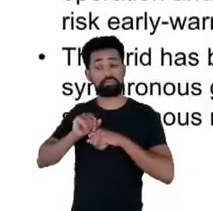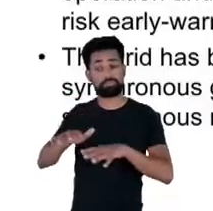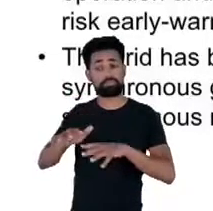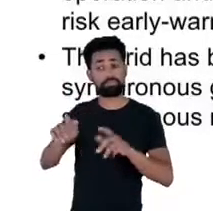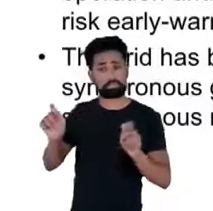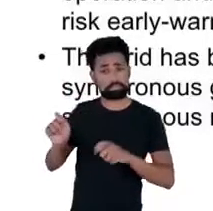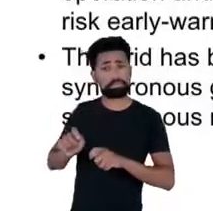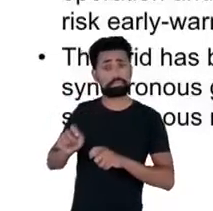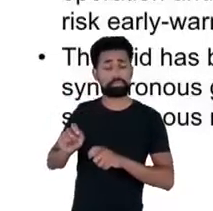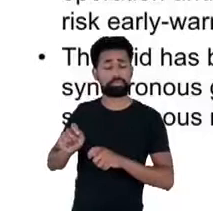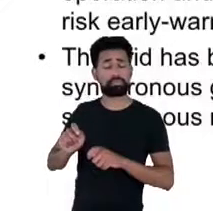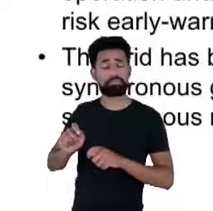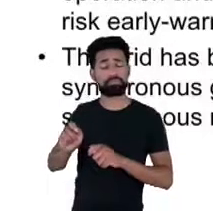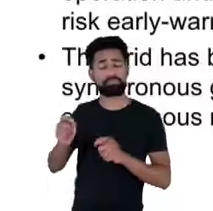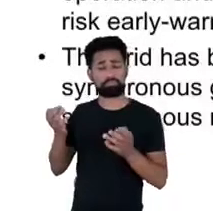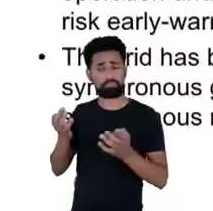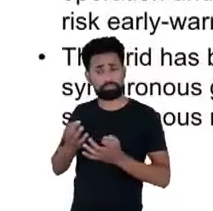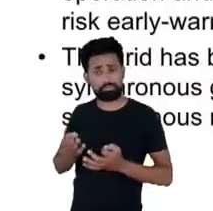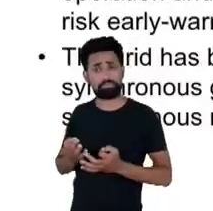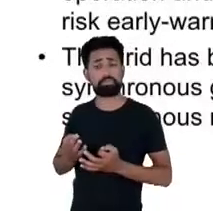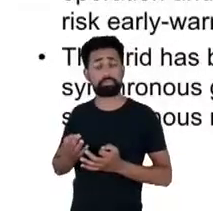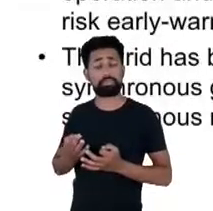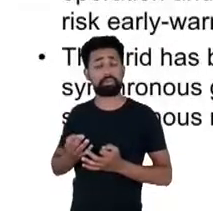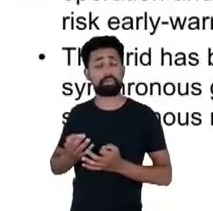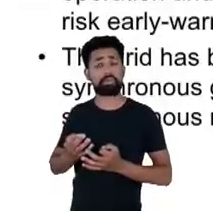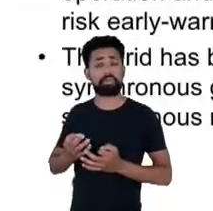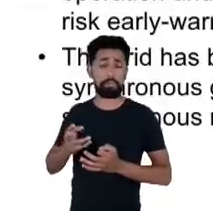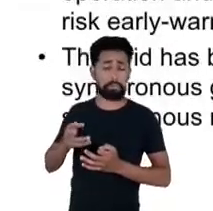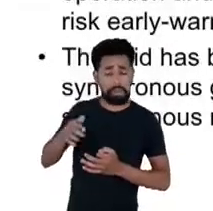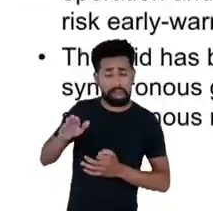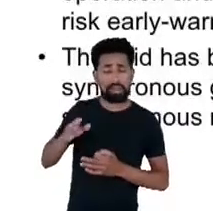alta eficiência e mais flexível.